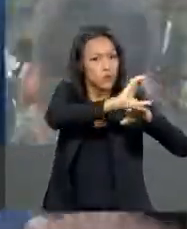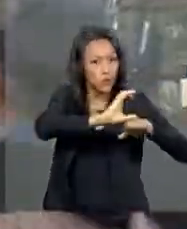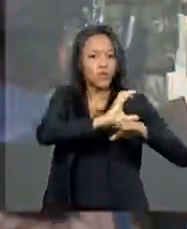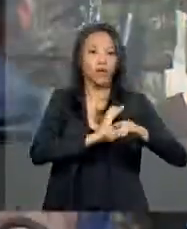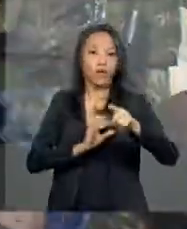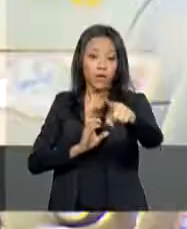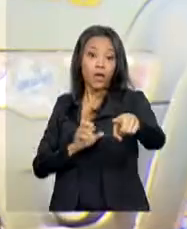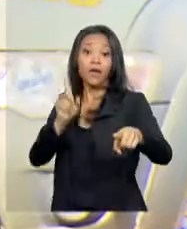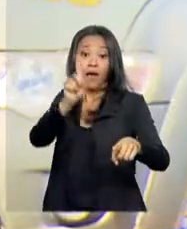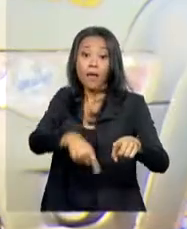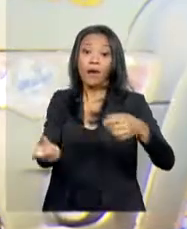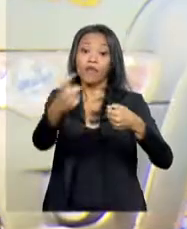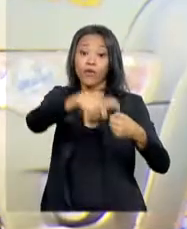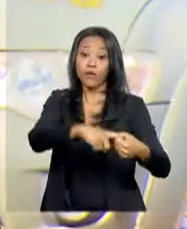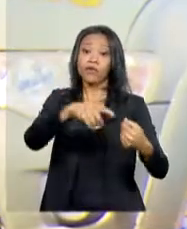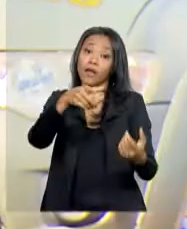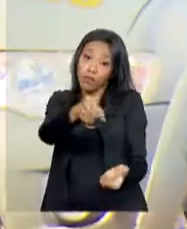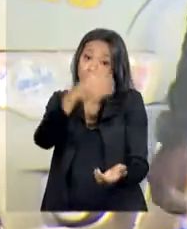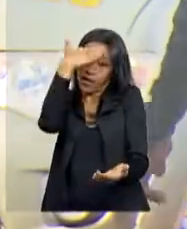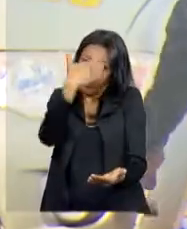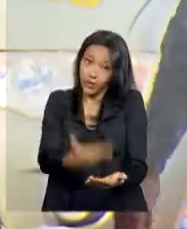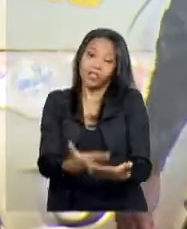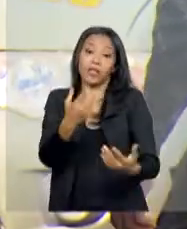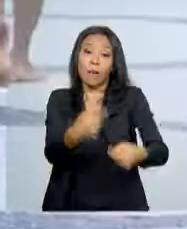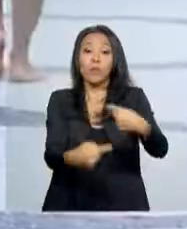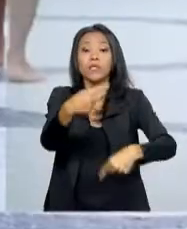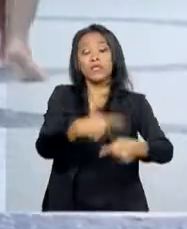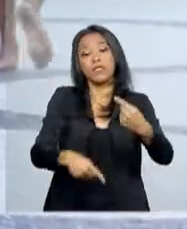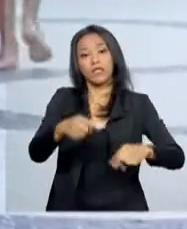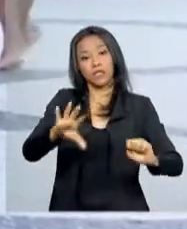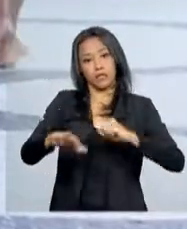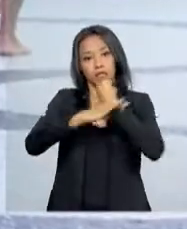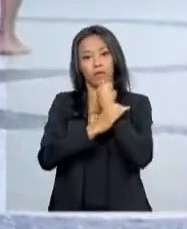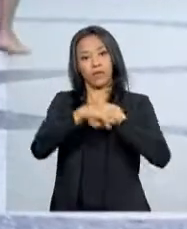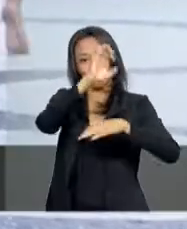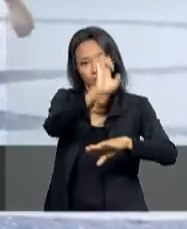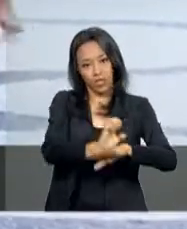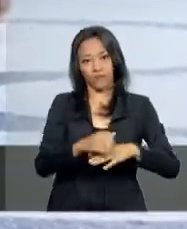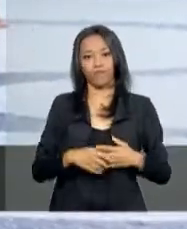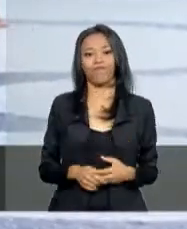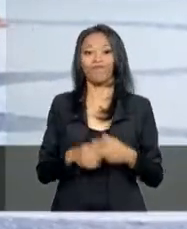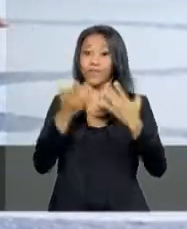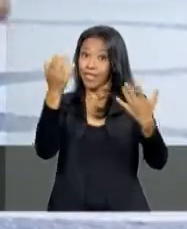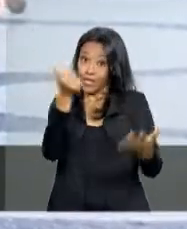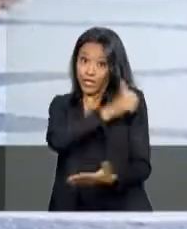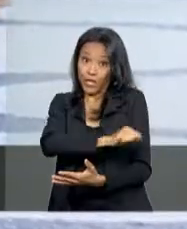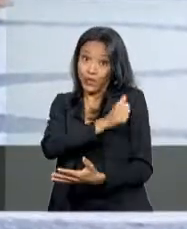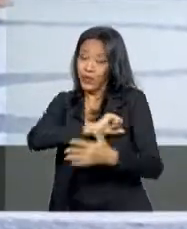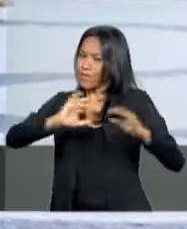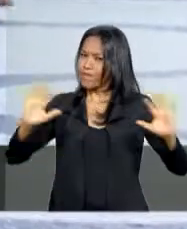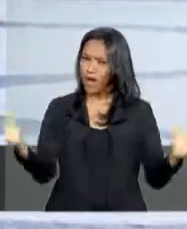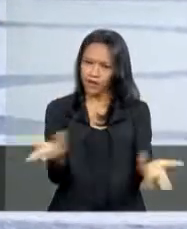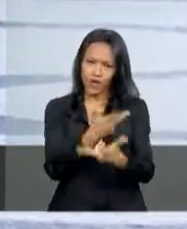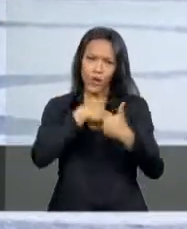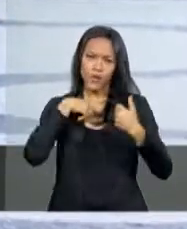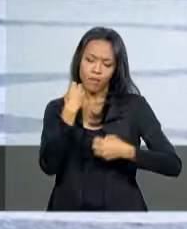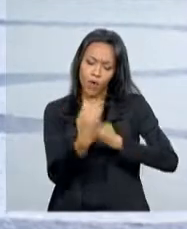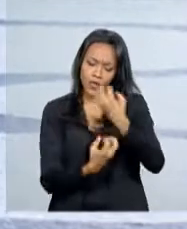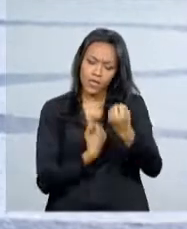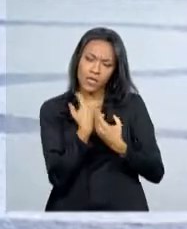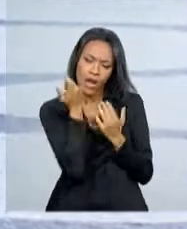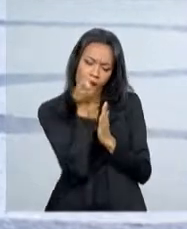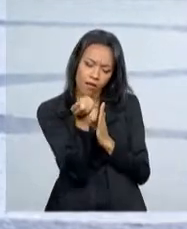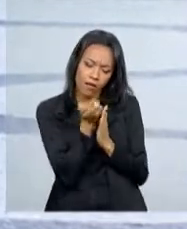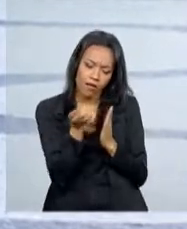a credibilidade da política de segurança do Estado. Conhecida como Cidade Maravilhosa e cantada em verso e prosa mundo